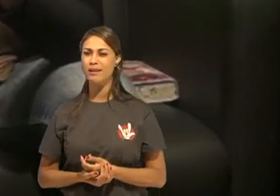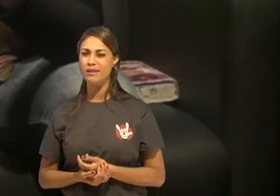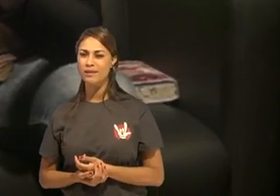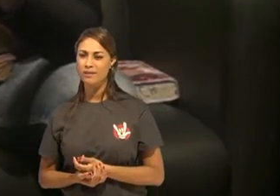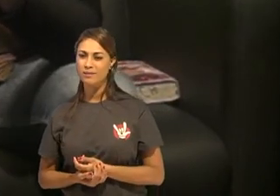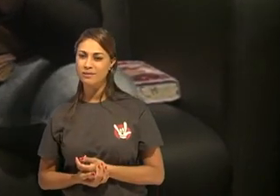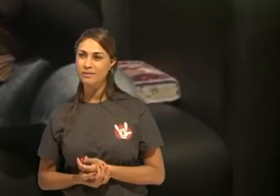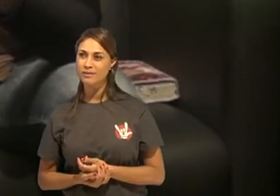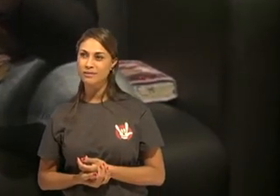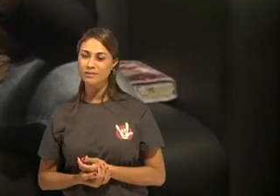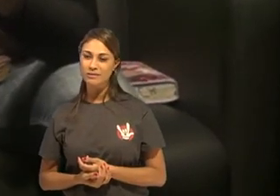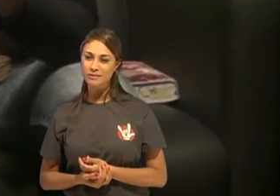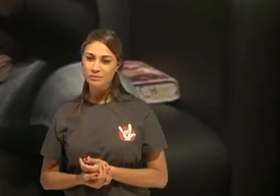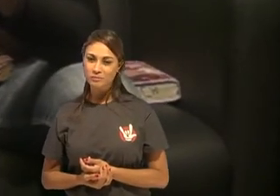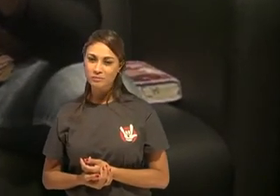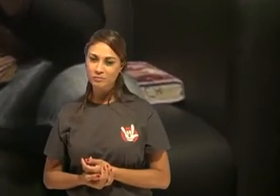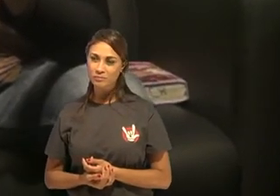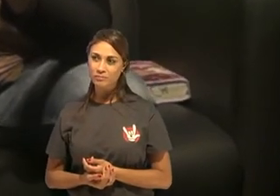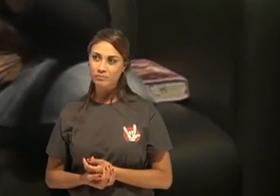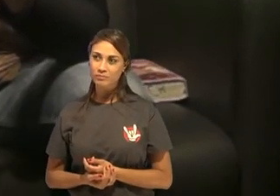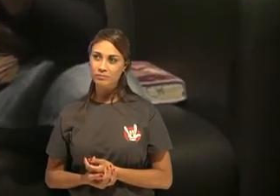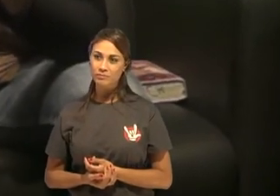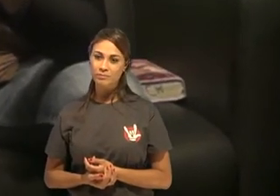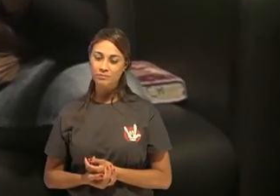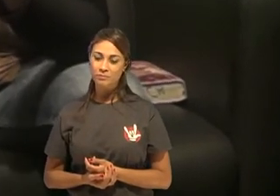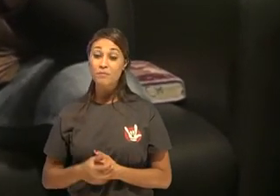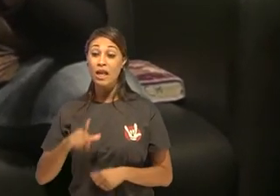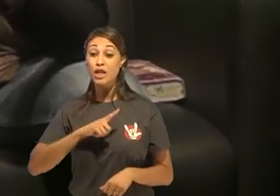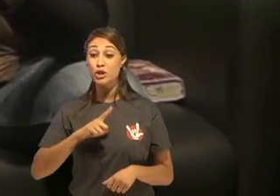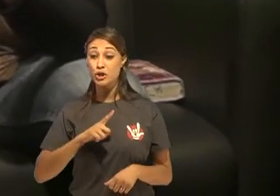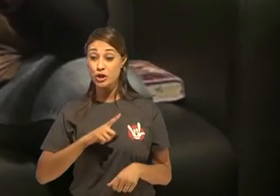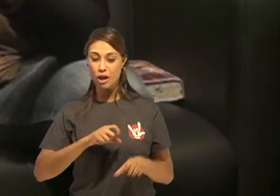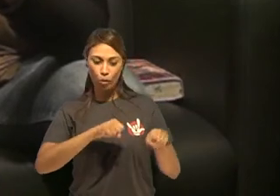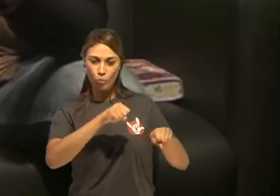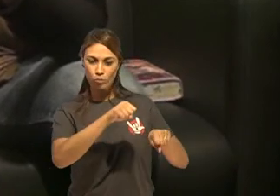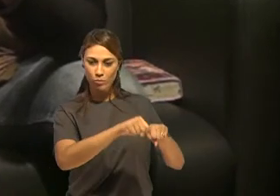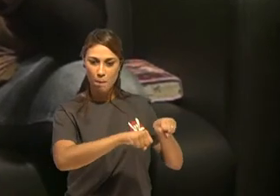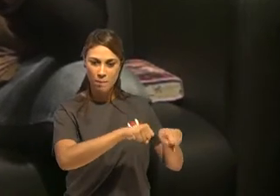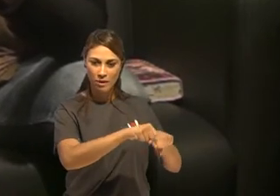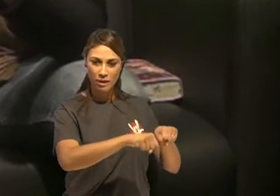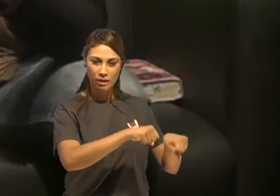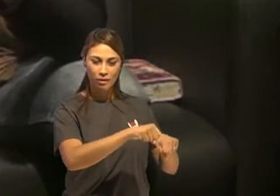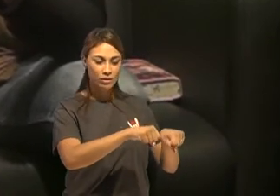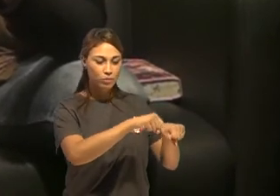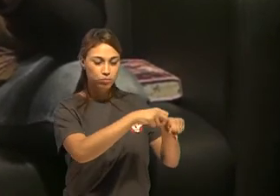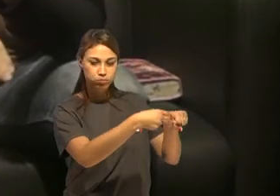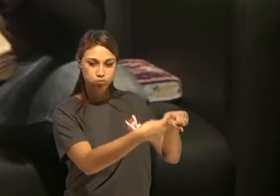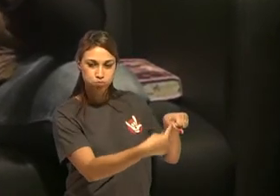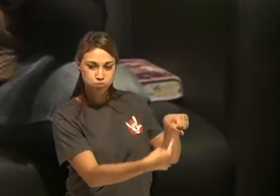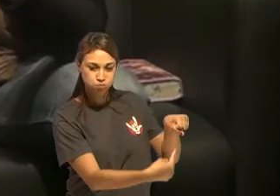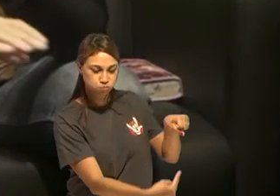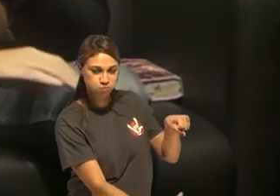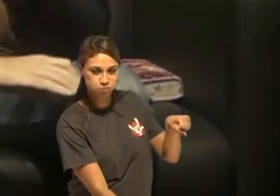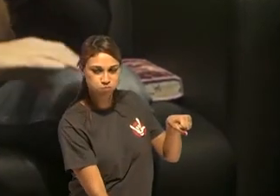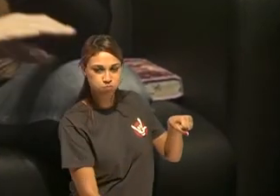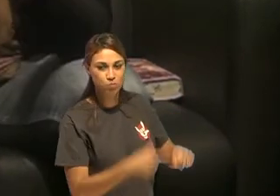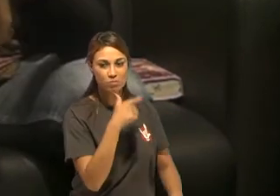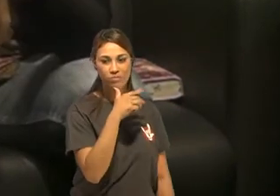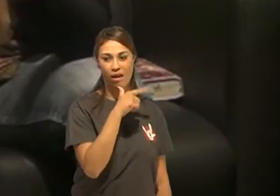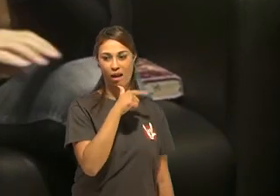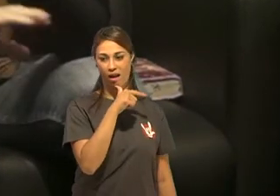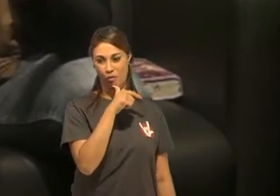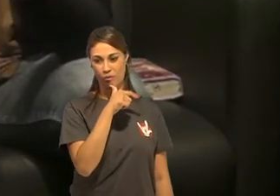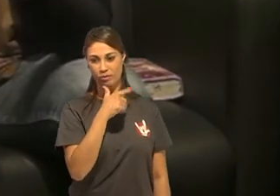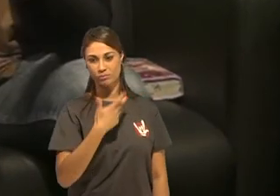Rodrigão e Carol afundaram o pedalinho do local do acampamento, gente. Aquilo